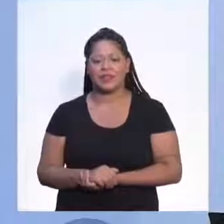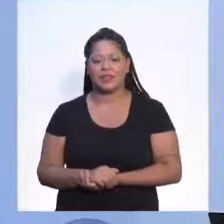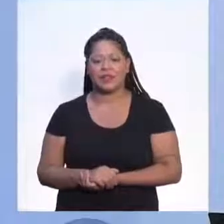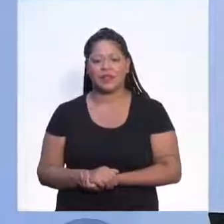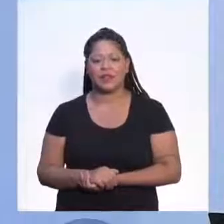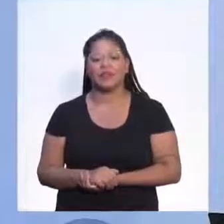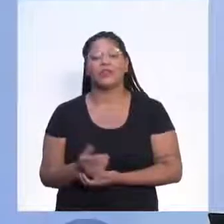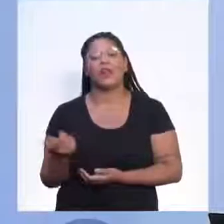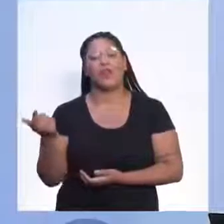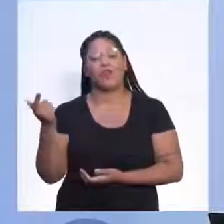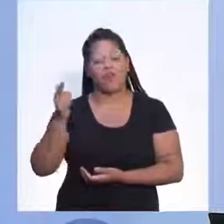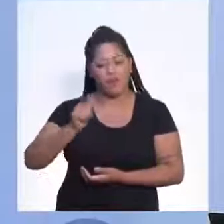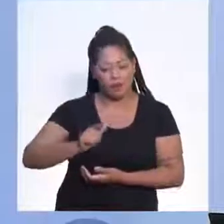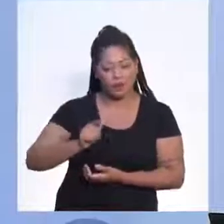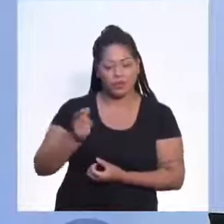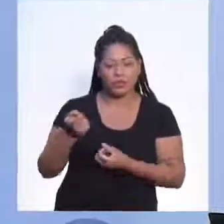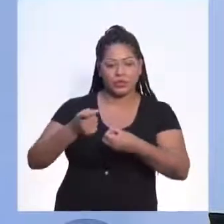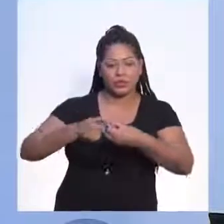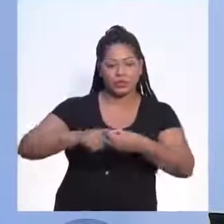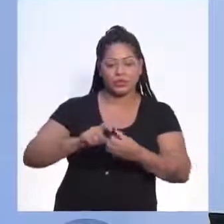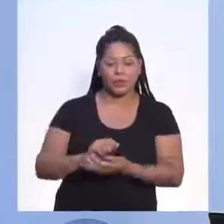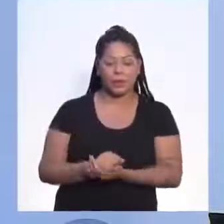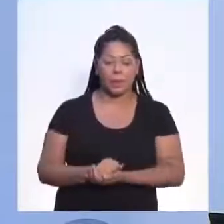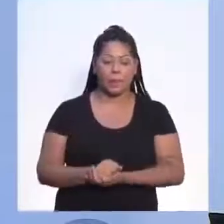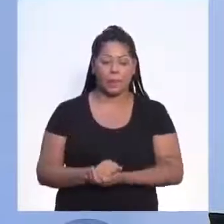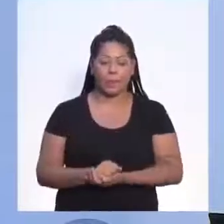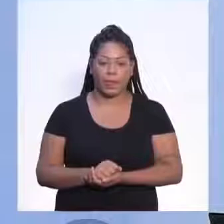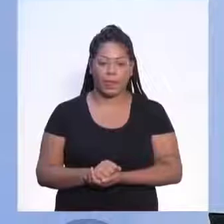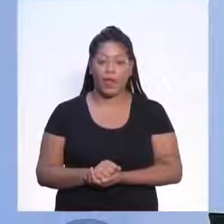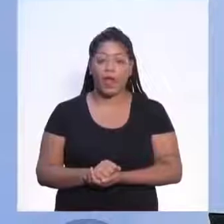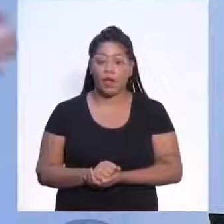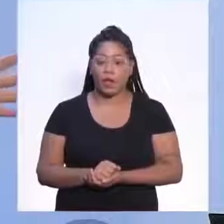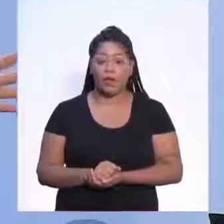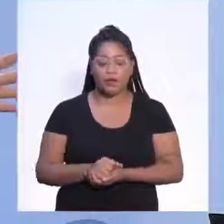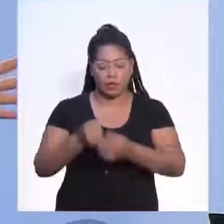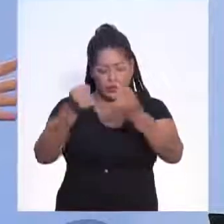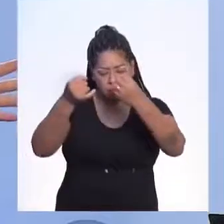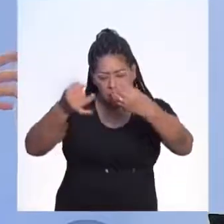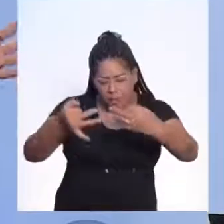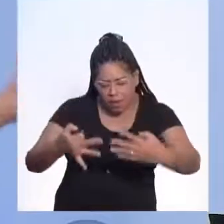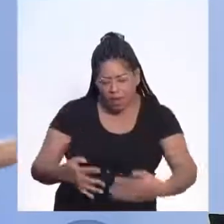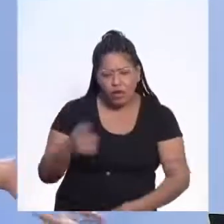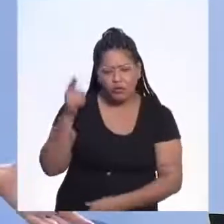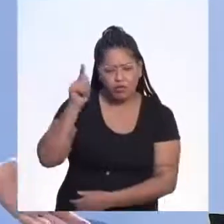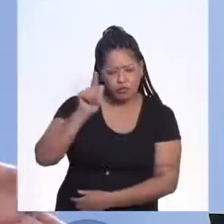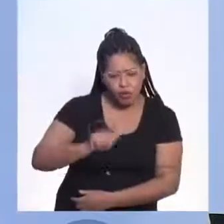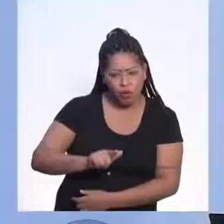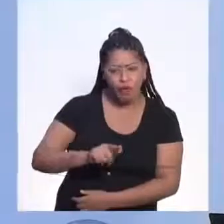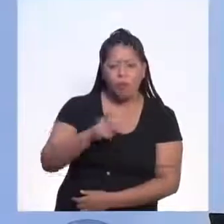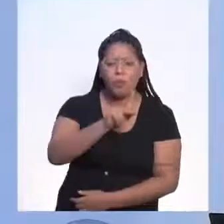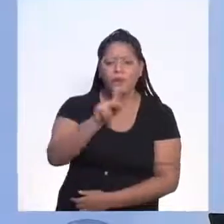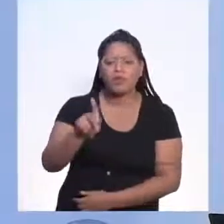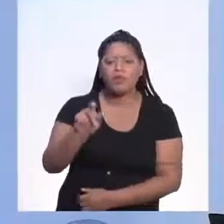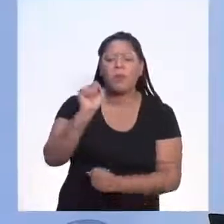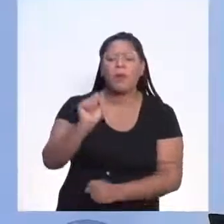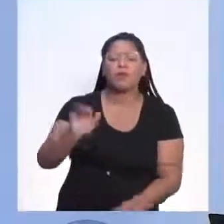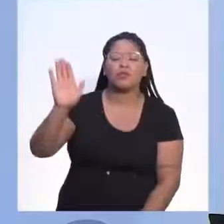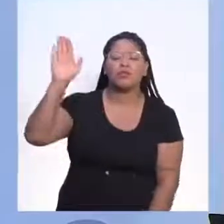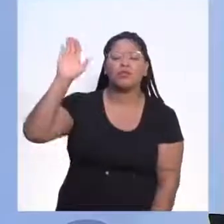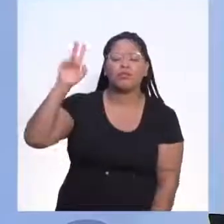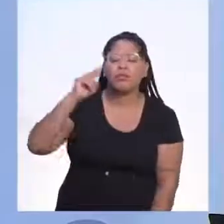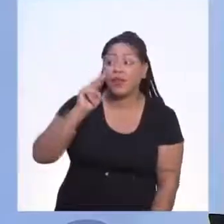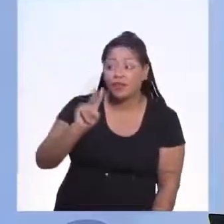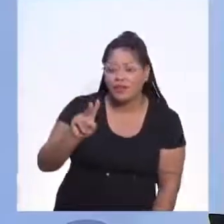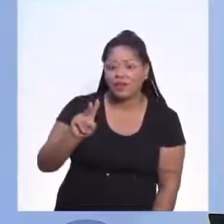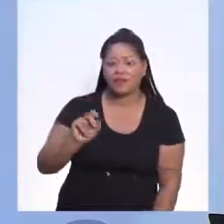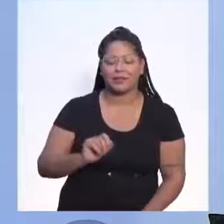conosco. Então, vamos lá. Eu vou fazer mais uma explicação. Professores, levantem as mãos, nós queremos vê-los. Então, eu vou fazer mais uma explicação